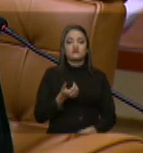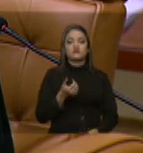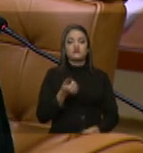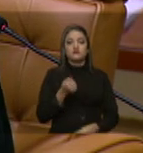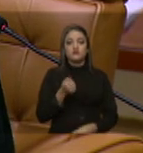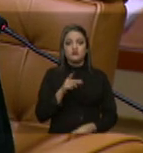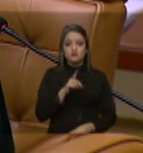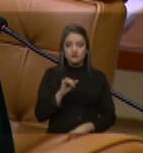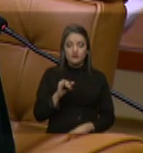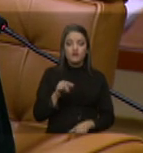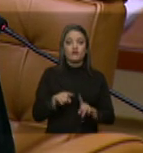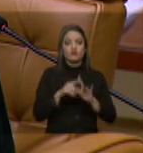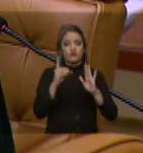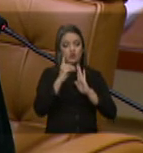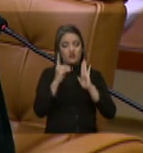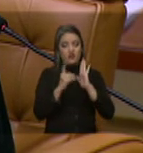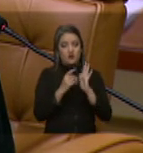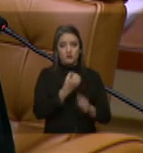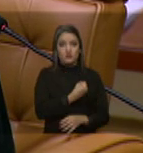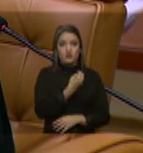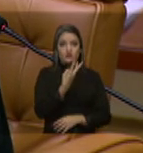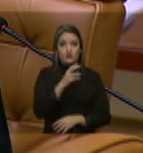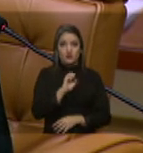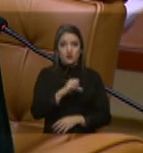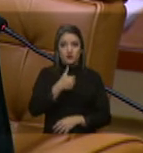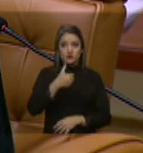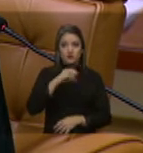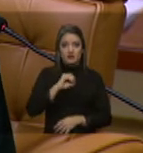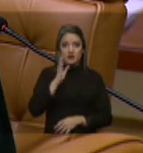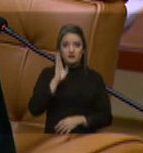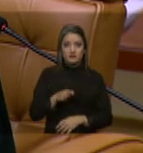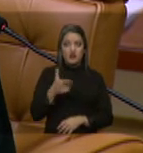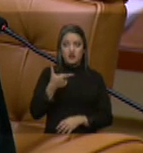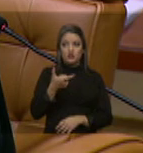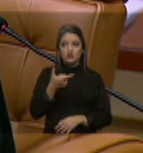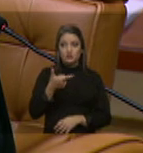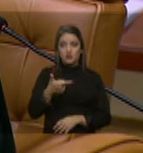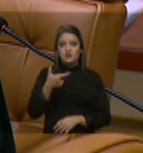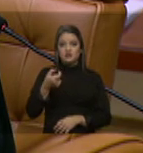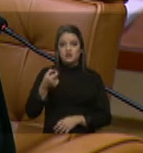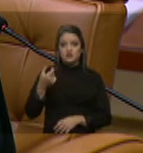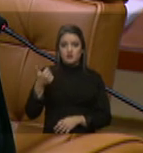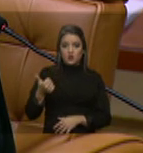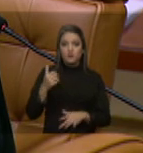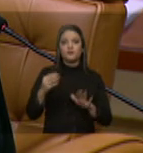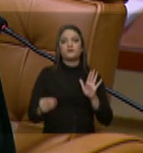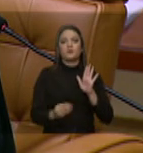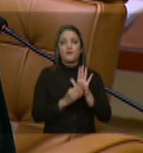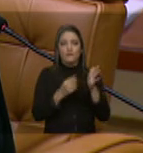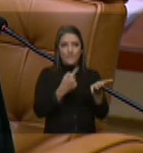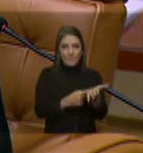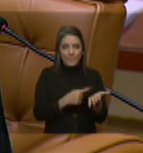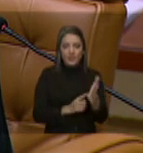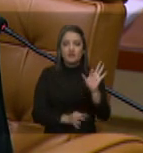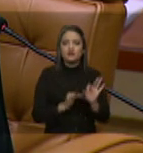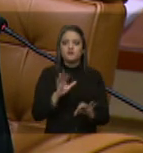do Decreto executivo 38 10 2001 introduziu o acordo de assistência judiciária em matéria